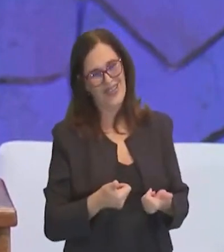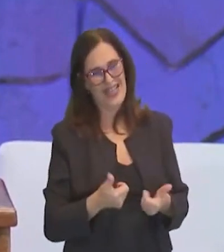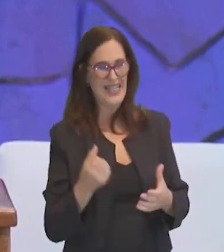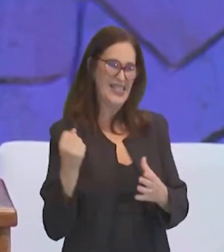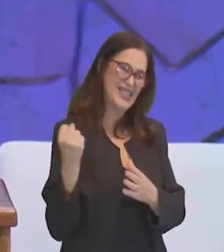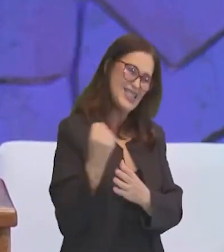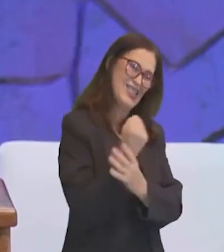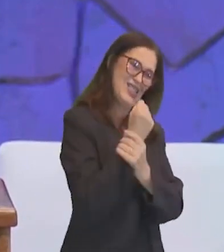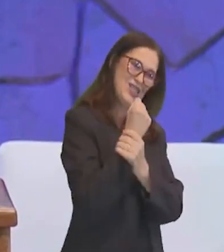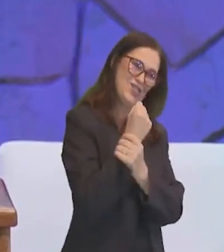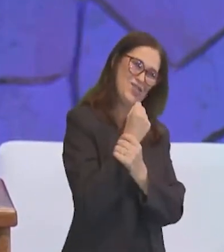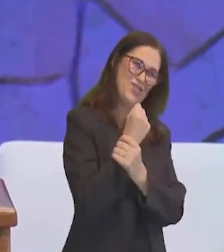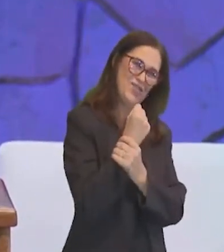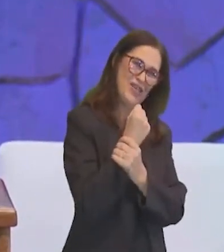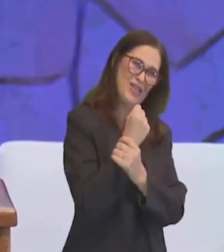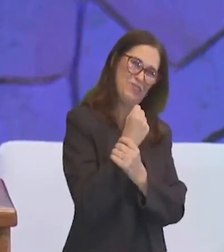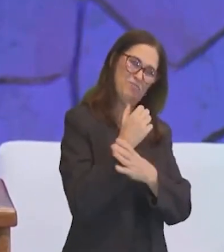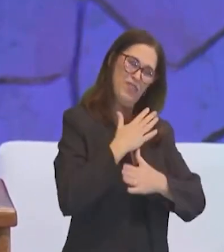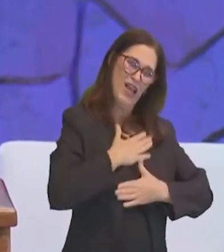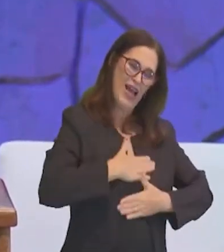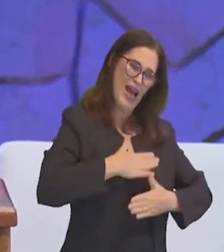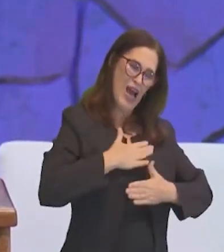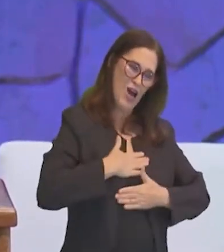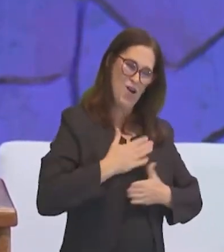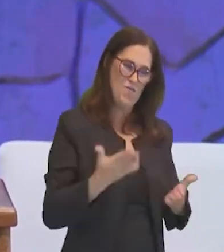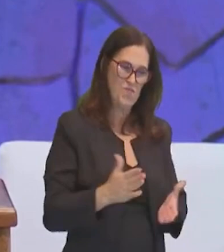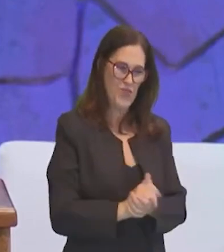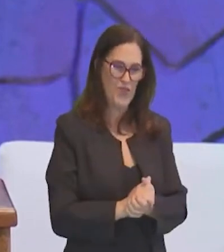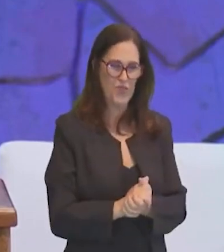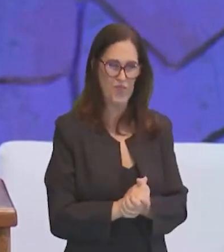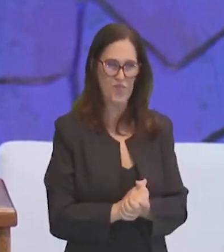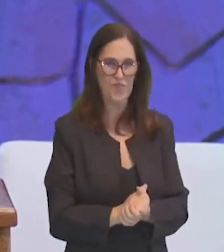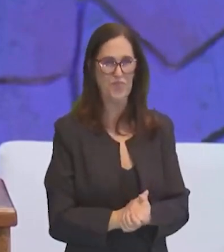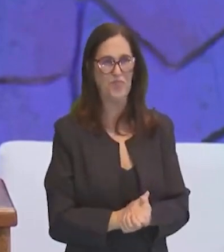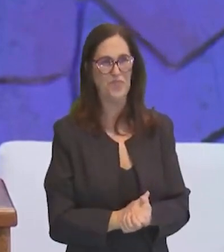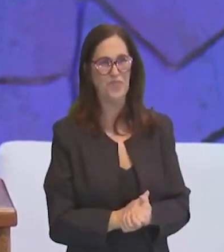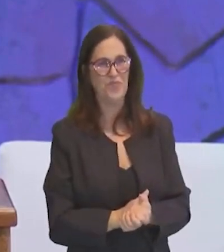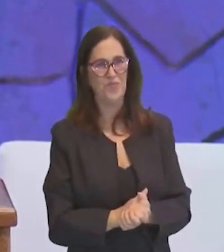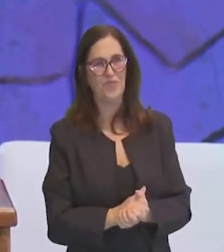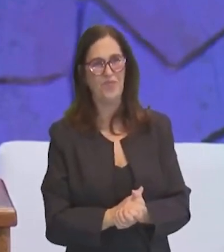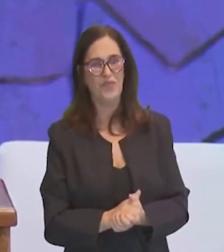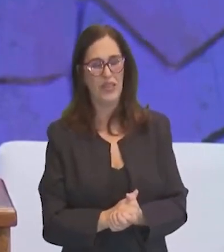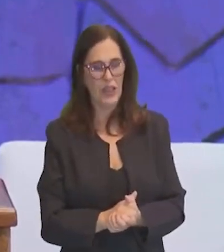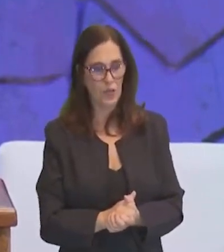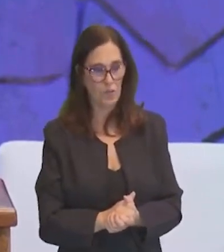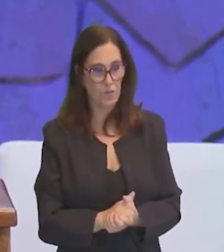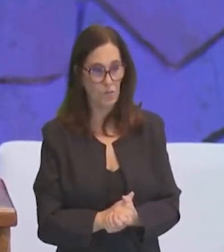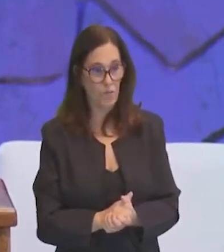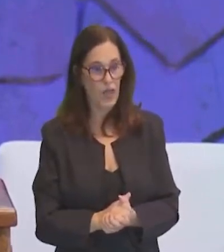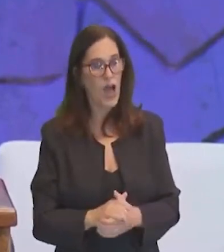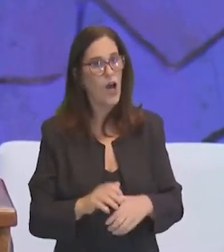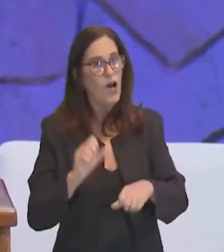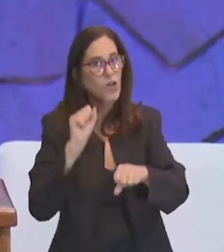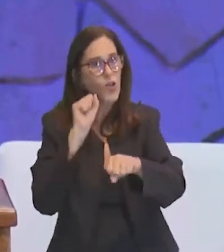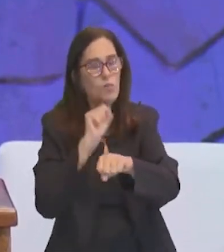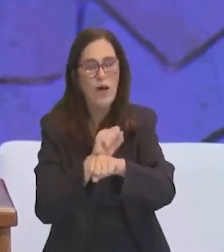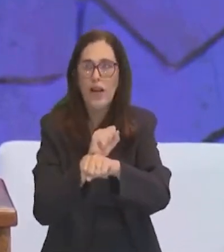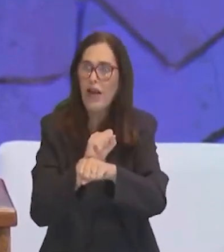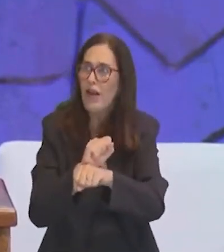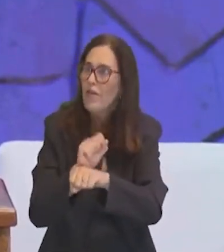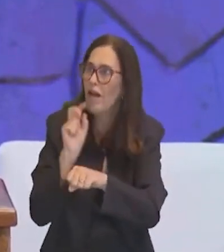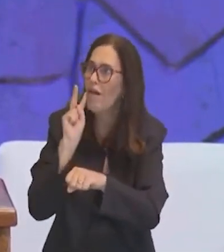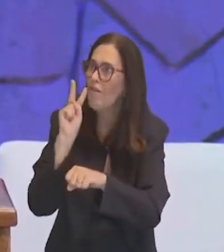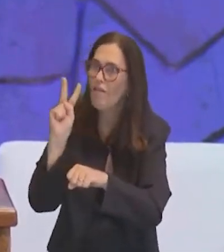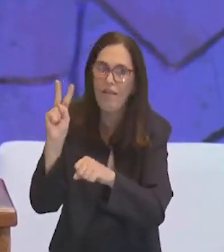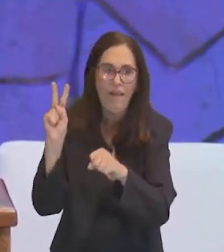segurança, destaque, leite e mel. Quando eu parei para ouvir essa história pela primeira